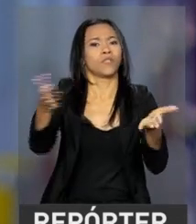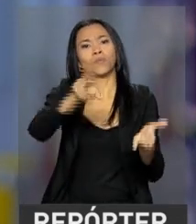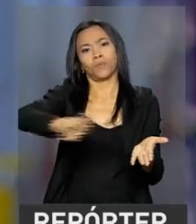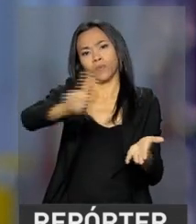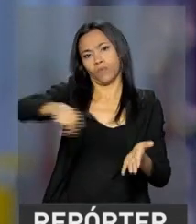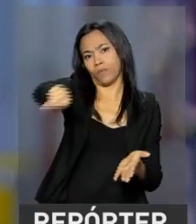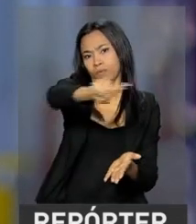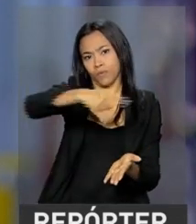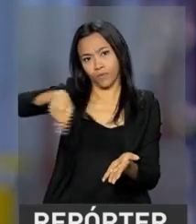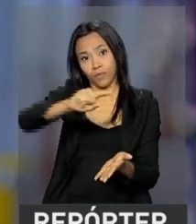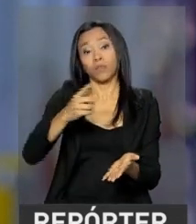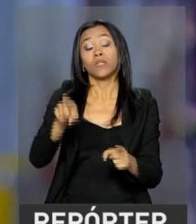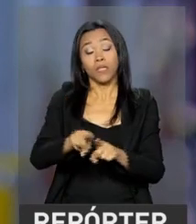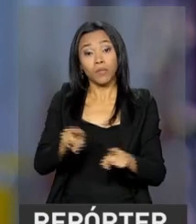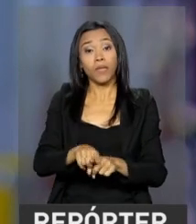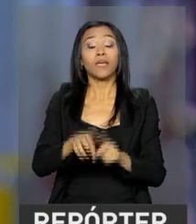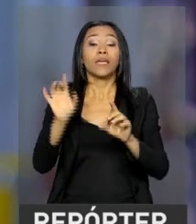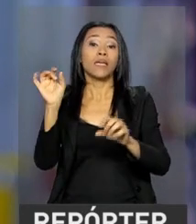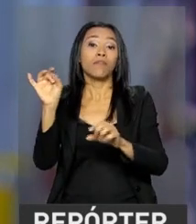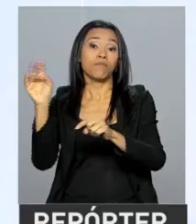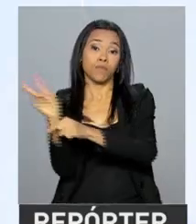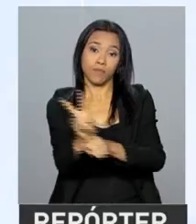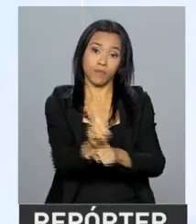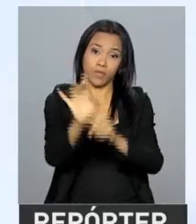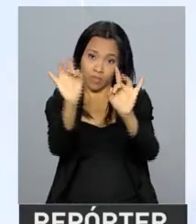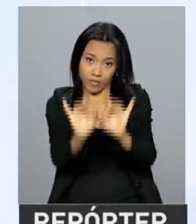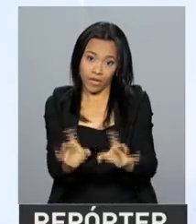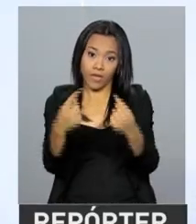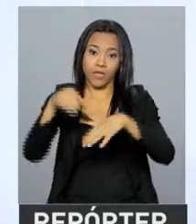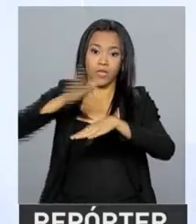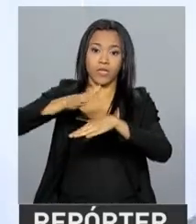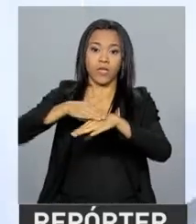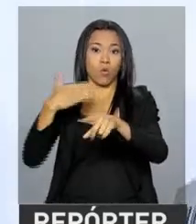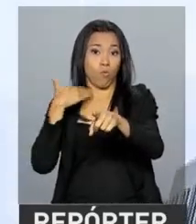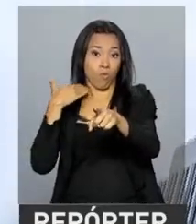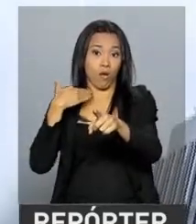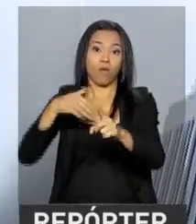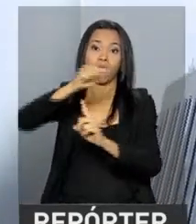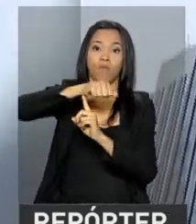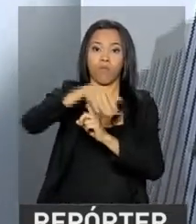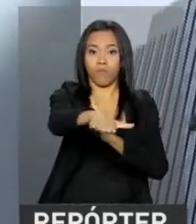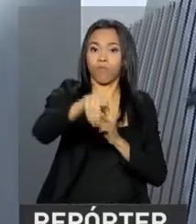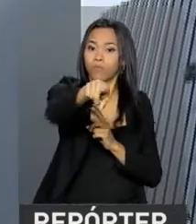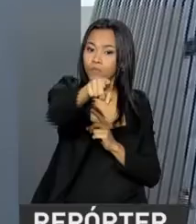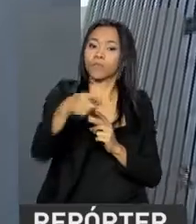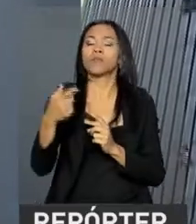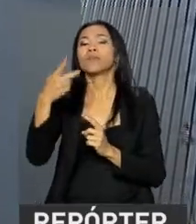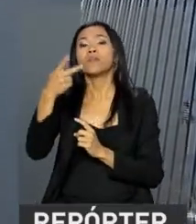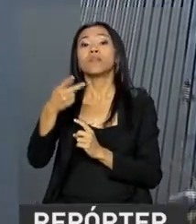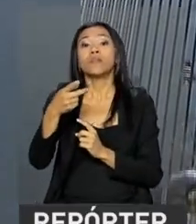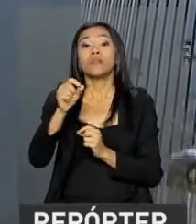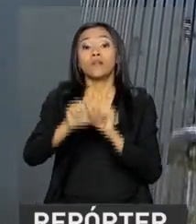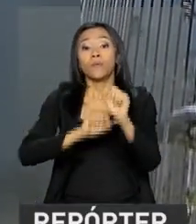linhas especiais de financiamento do bnds de acordo com o banco nacional de desenvolvimento econômico e social